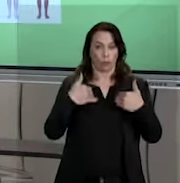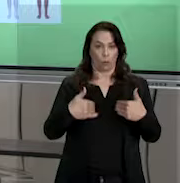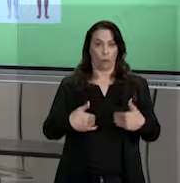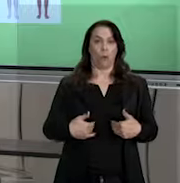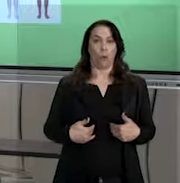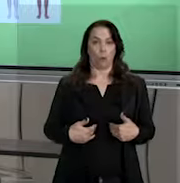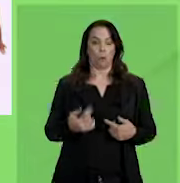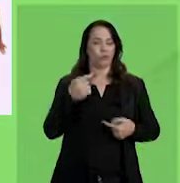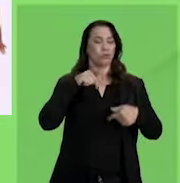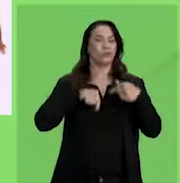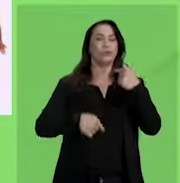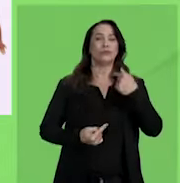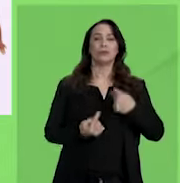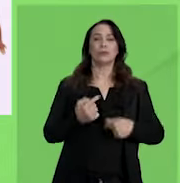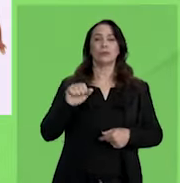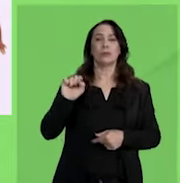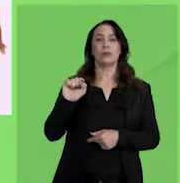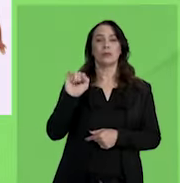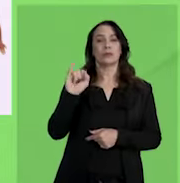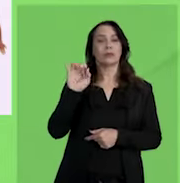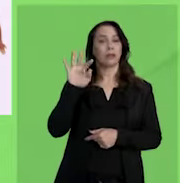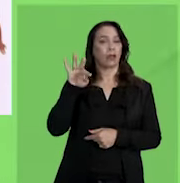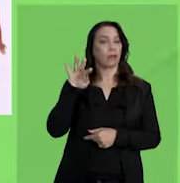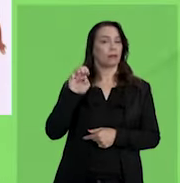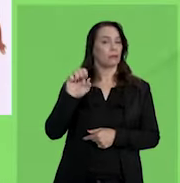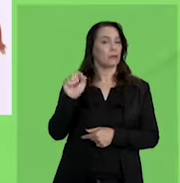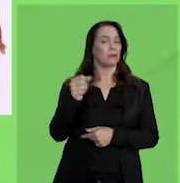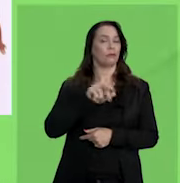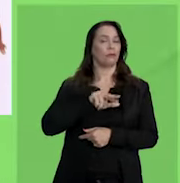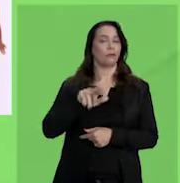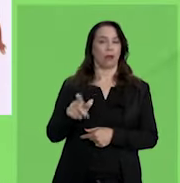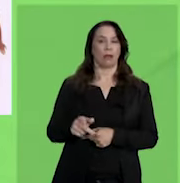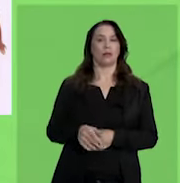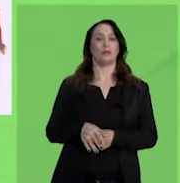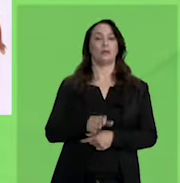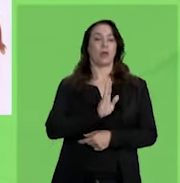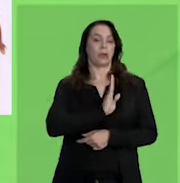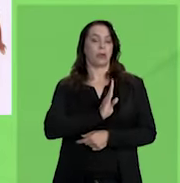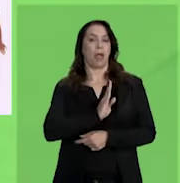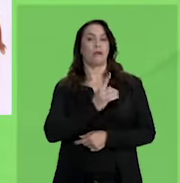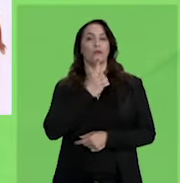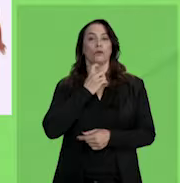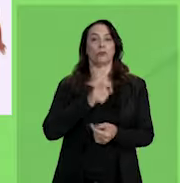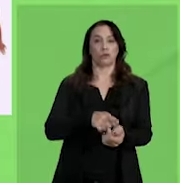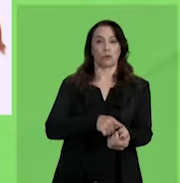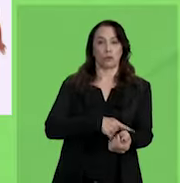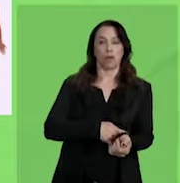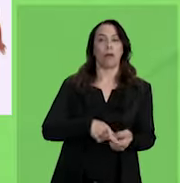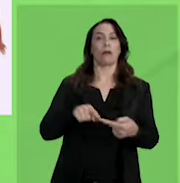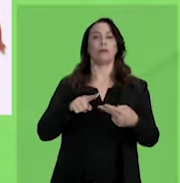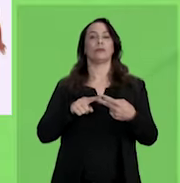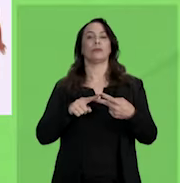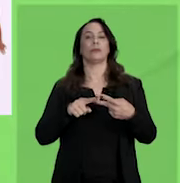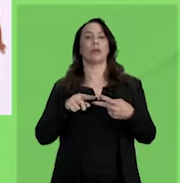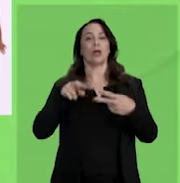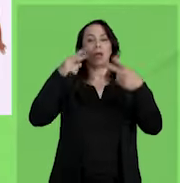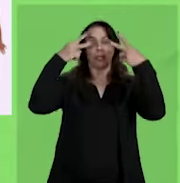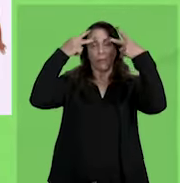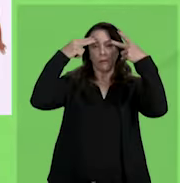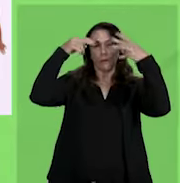alguns exemplos deles, né? Nós vamos ter sistema cardiovascular, o sistema nervoso, sistema